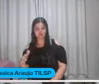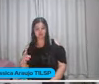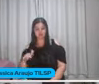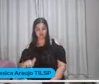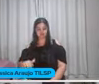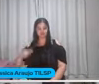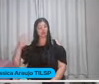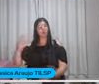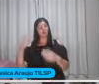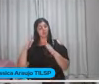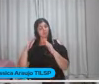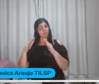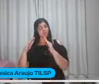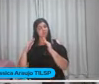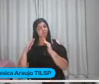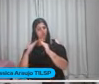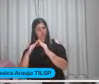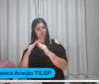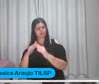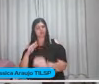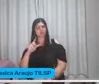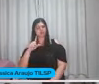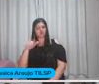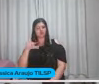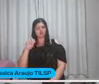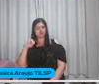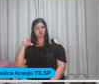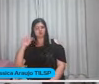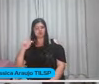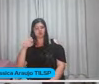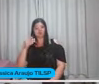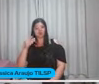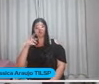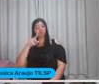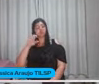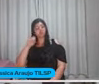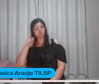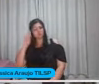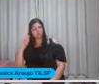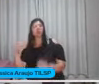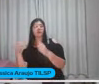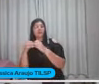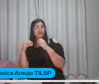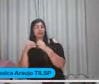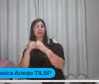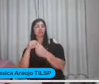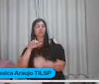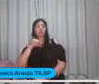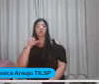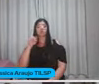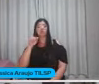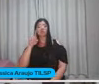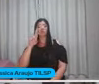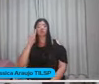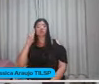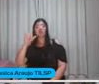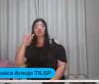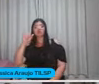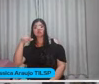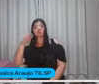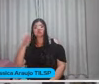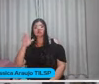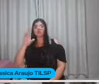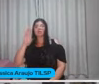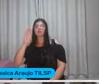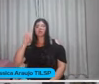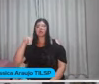do Rio Eu me sinto privilegiada Porque eu moro No Jardim Botânico Perto do Jardim Botânico Mas eu fui nascida E criada Na Baixada